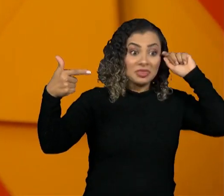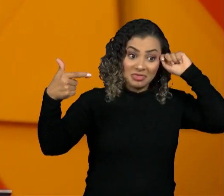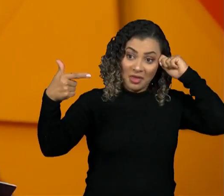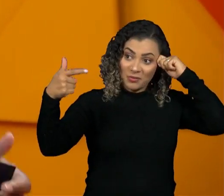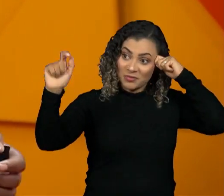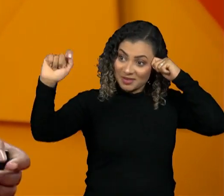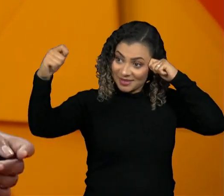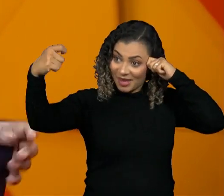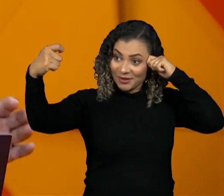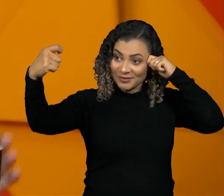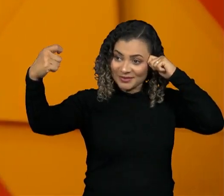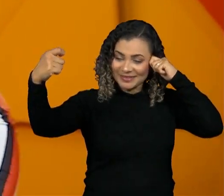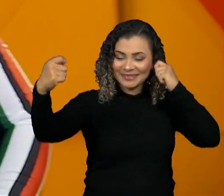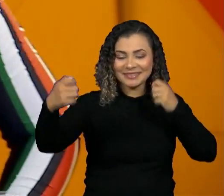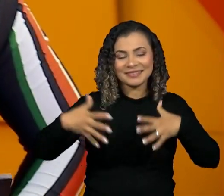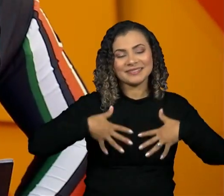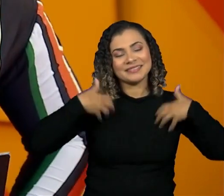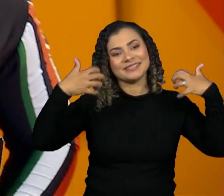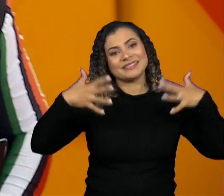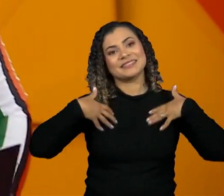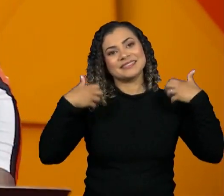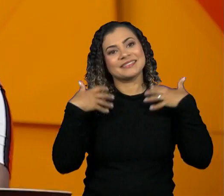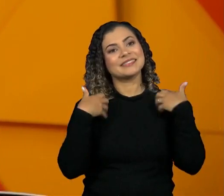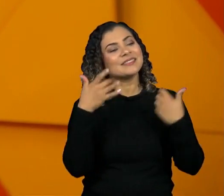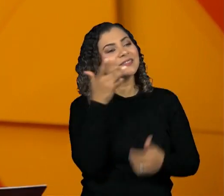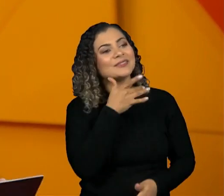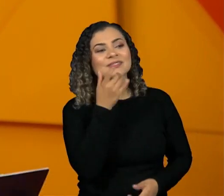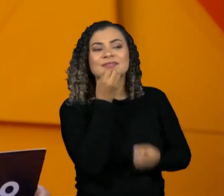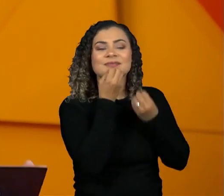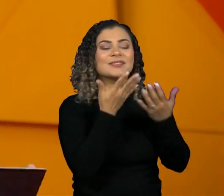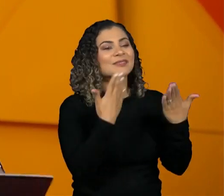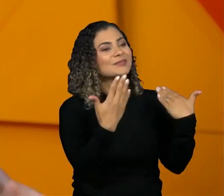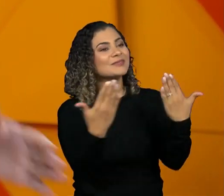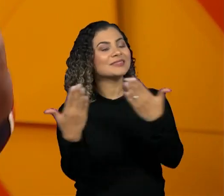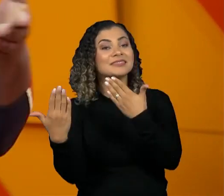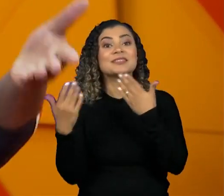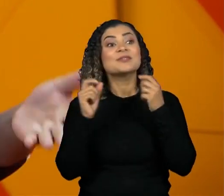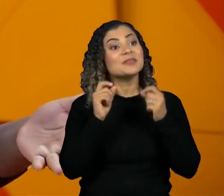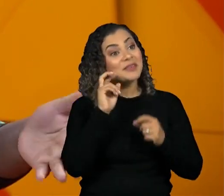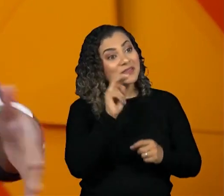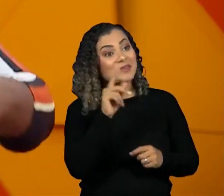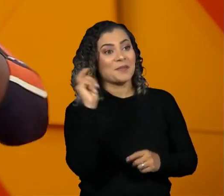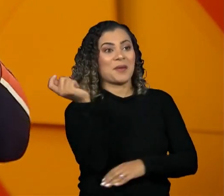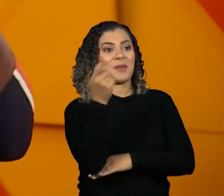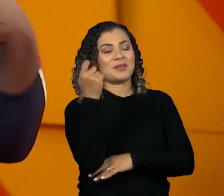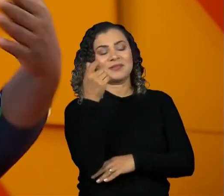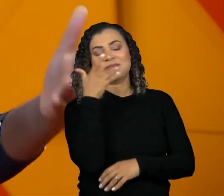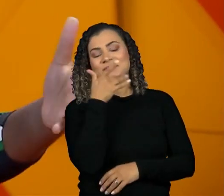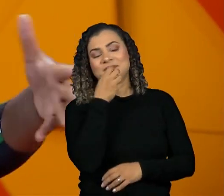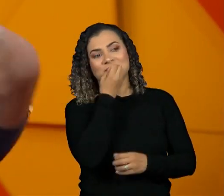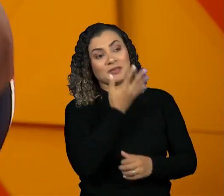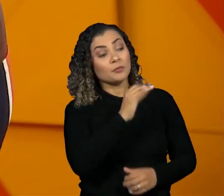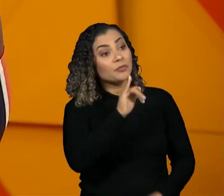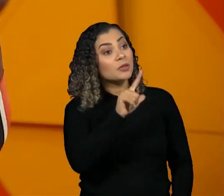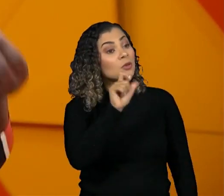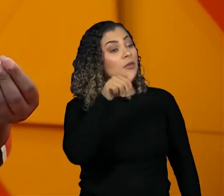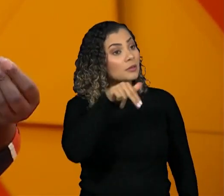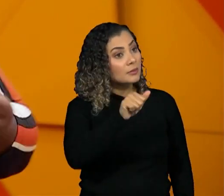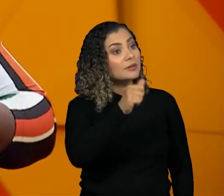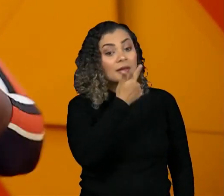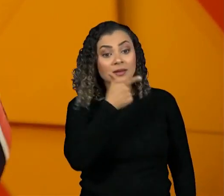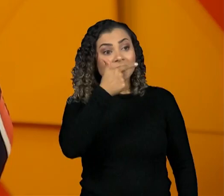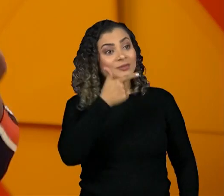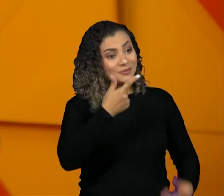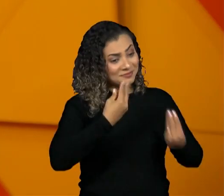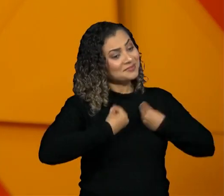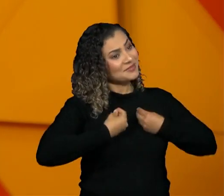que felicidade! Foi uma delícia gravar esse VT ali na Avenida Paulista. Juliana, a gente já sabe, o riso traz